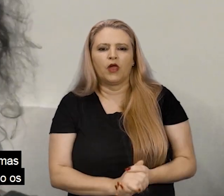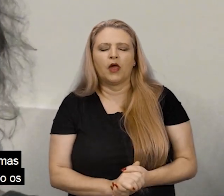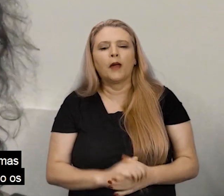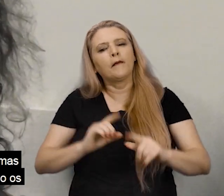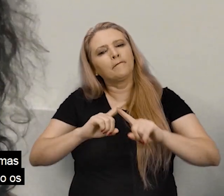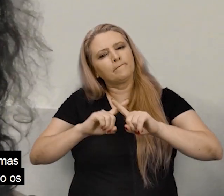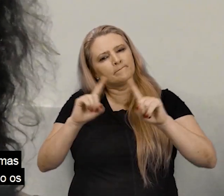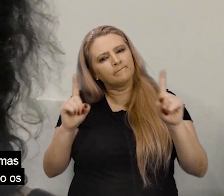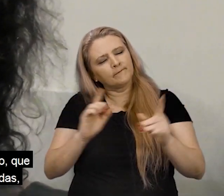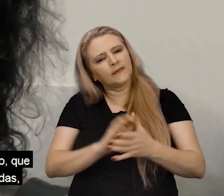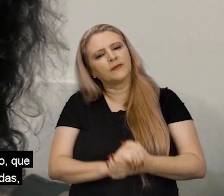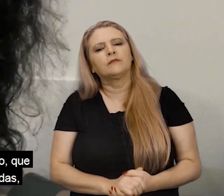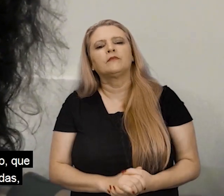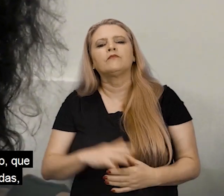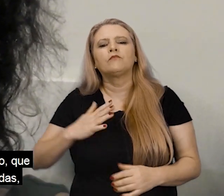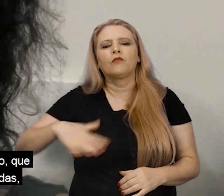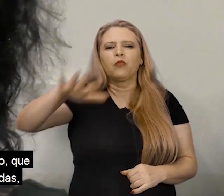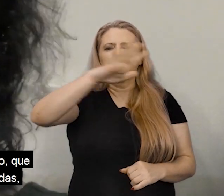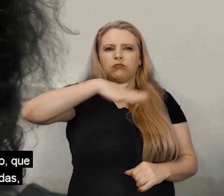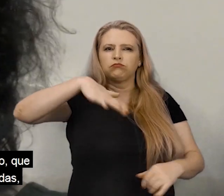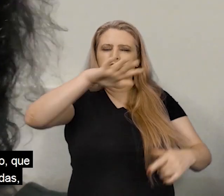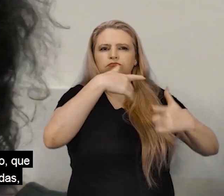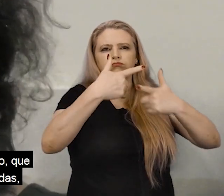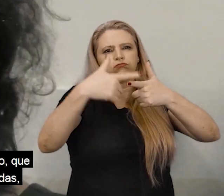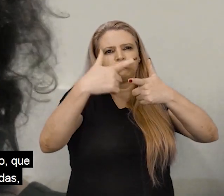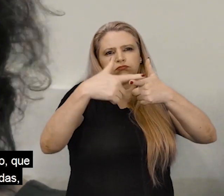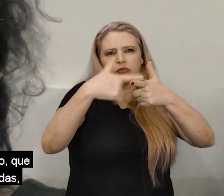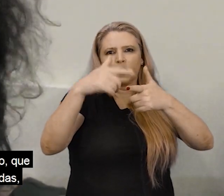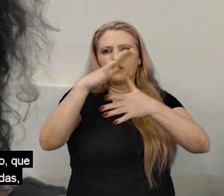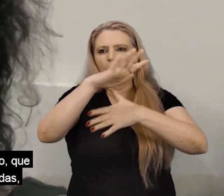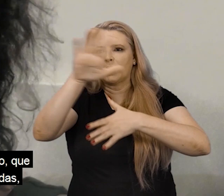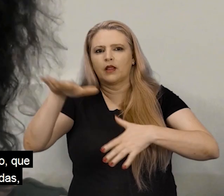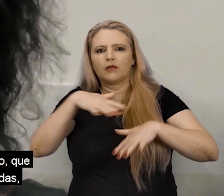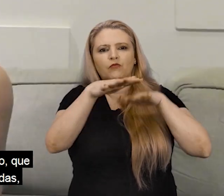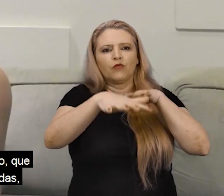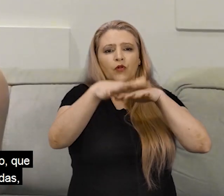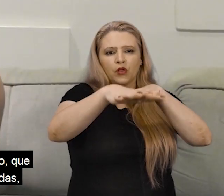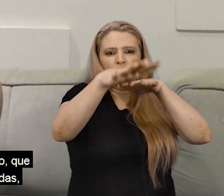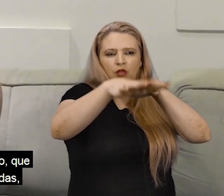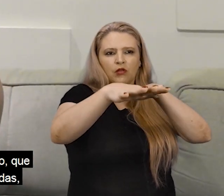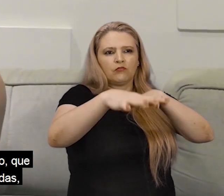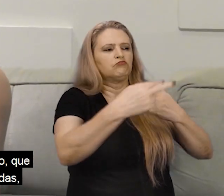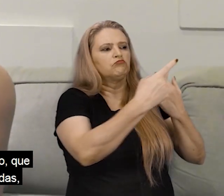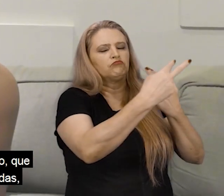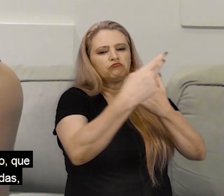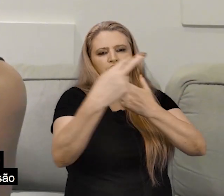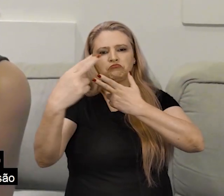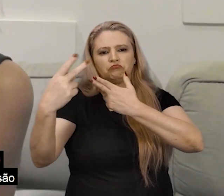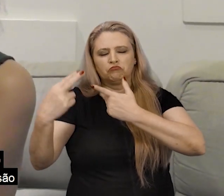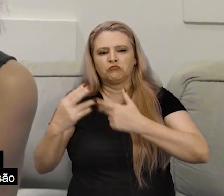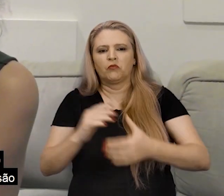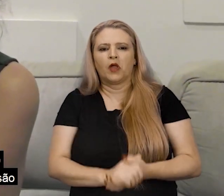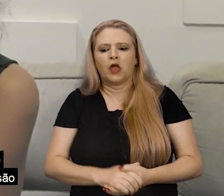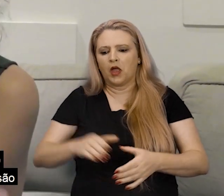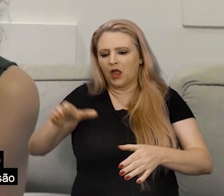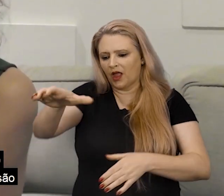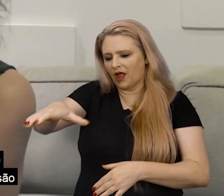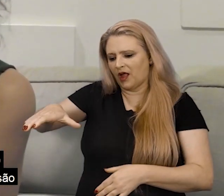tem essa coisa, né? De que são os mesmos problemas das ruas por causa do espaço, que é o mesmo espaço, né? As calçadas são mal cuidadas, né? Tem